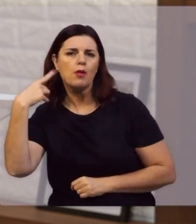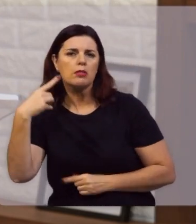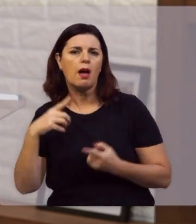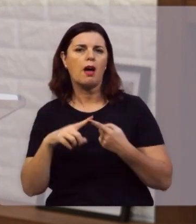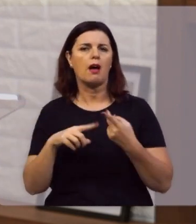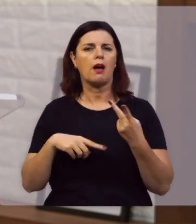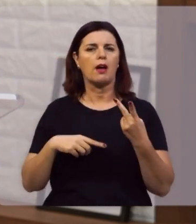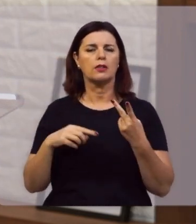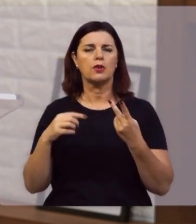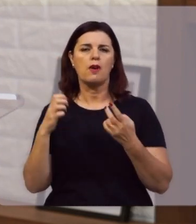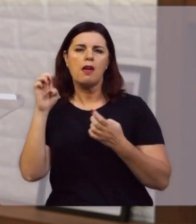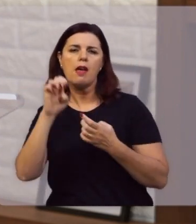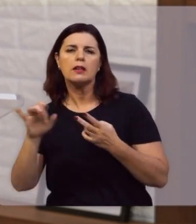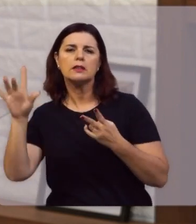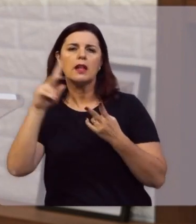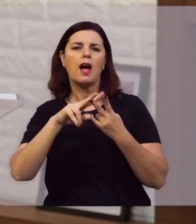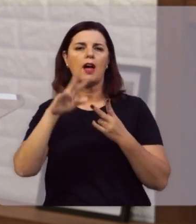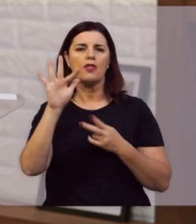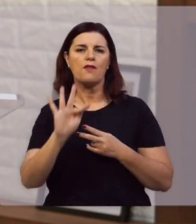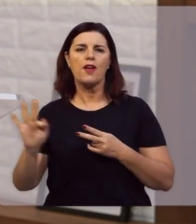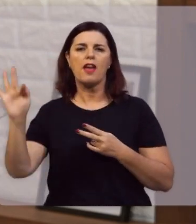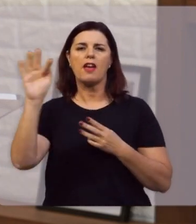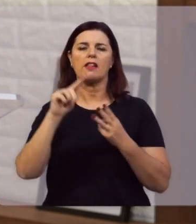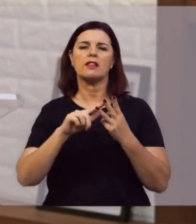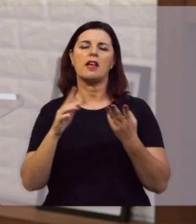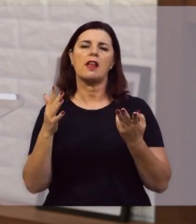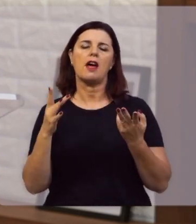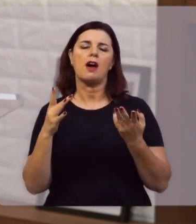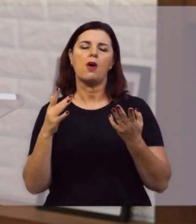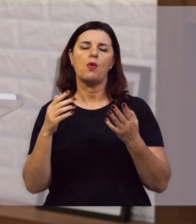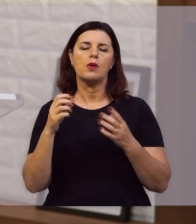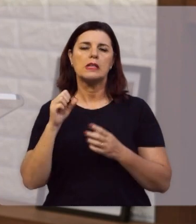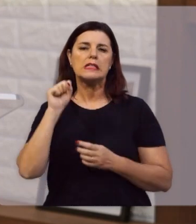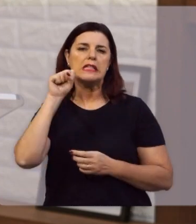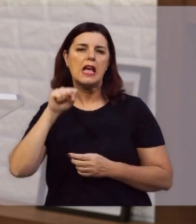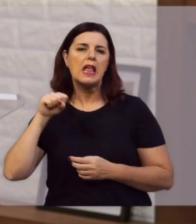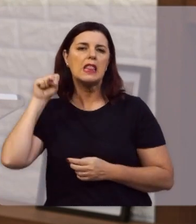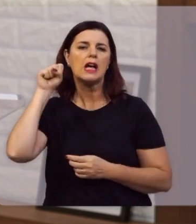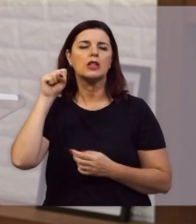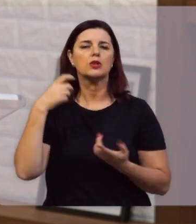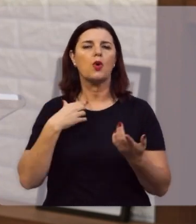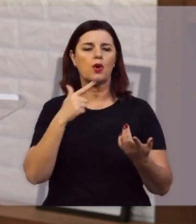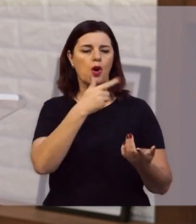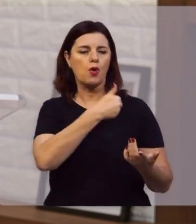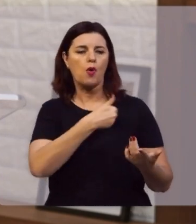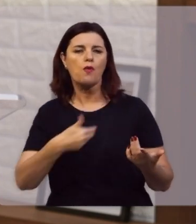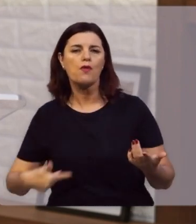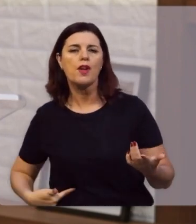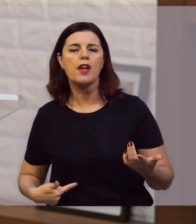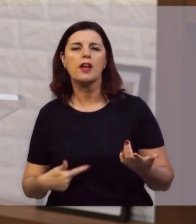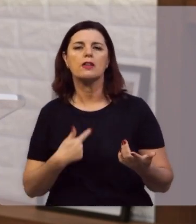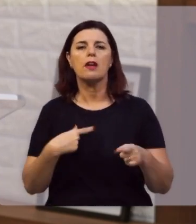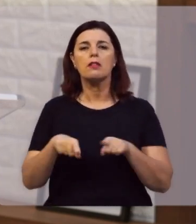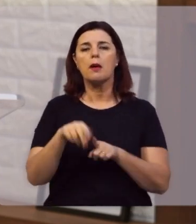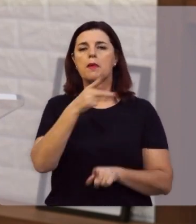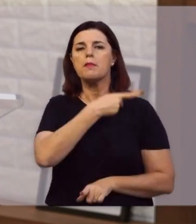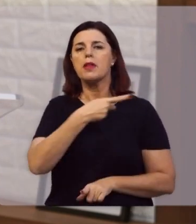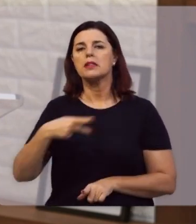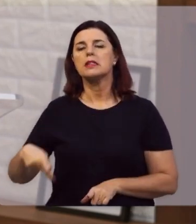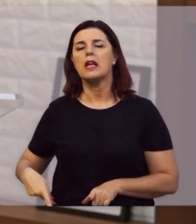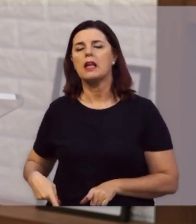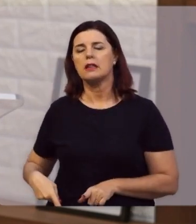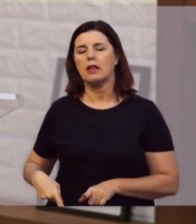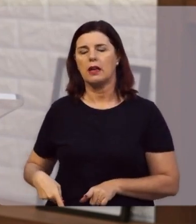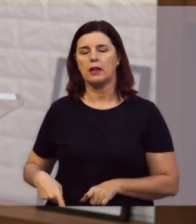deputados federais senadores governadores e o Presidente da